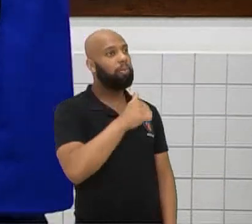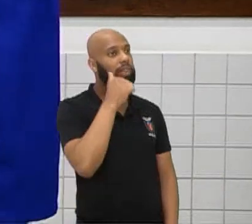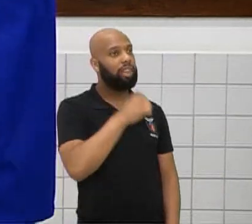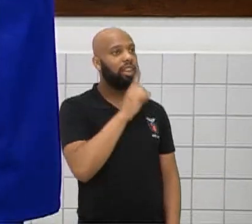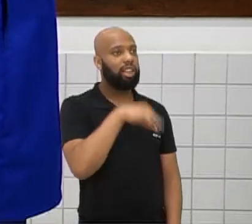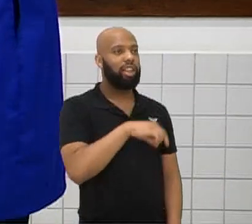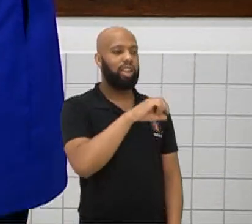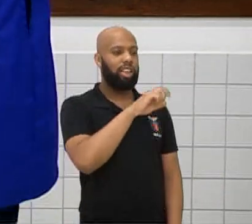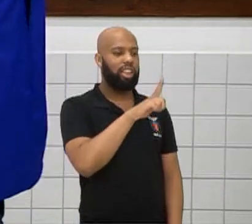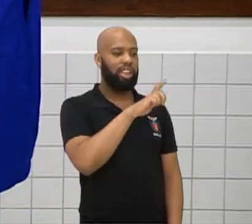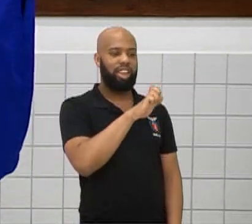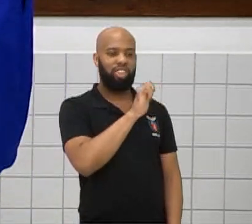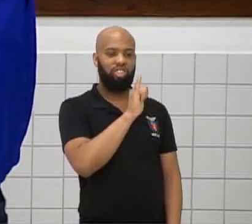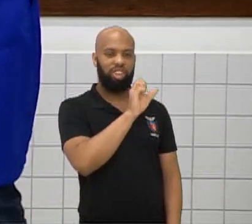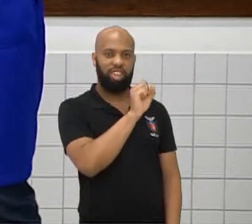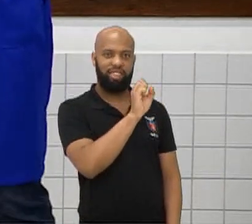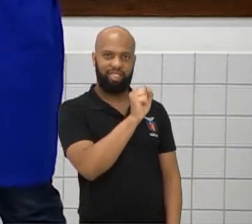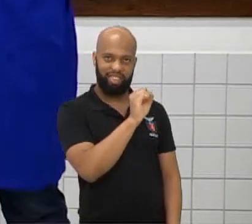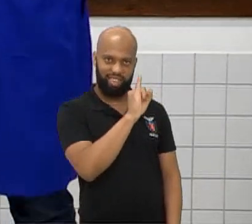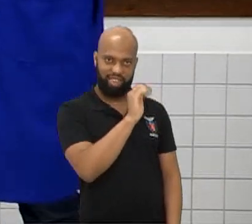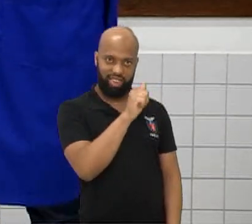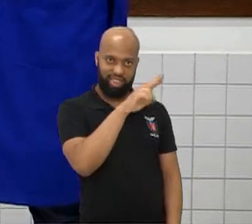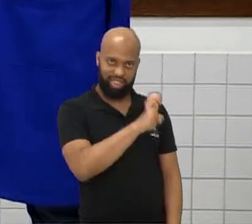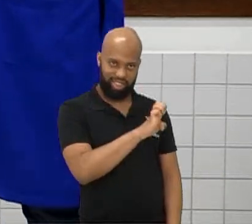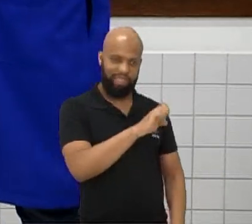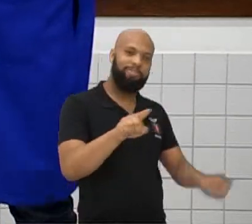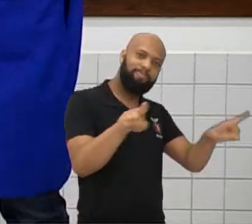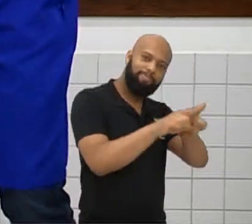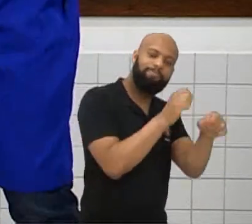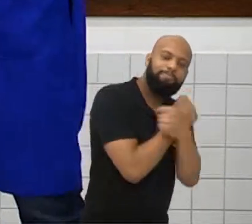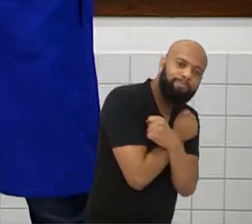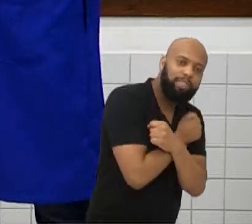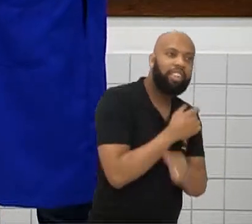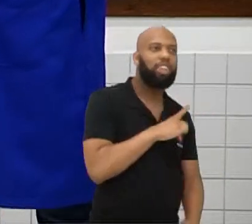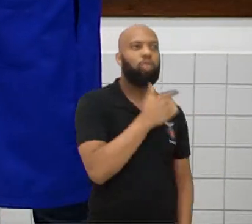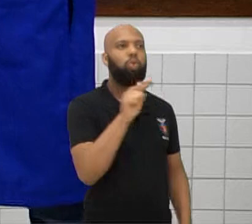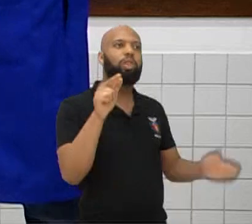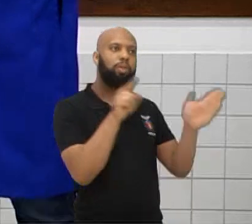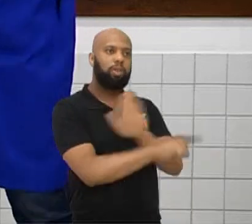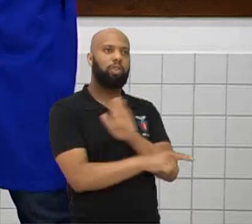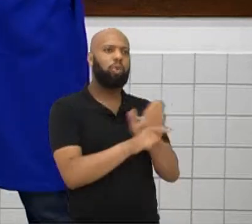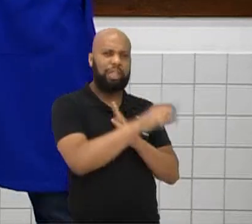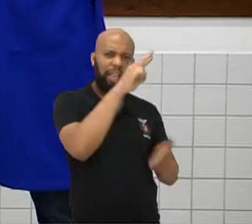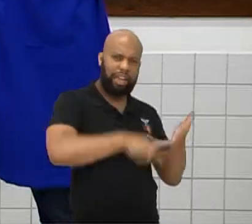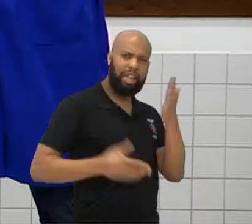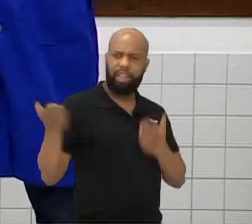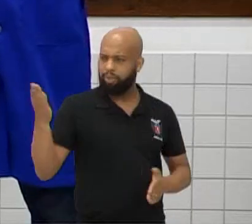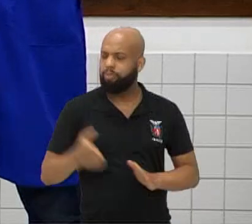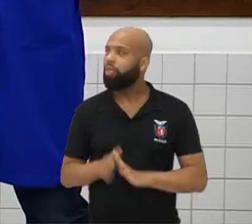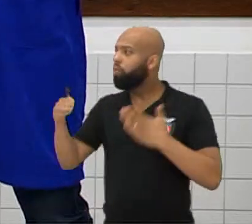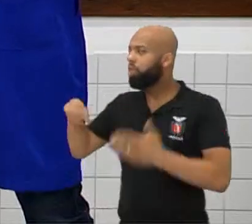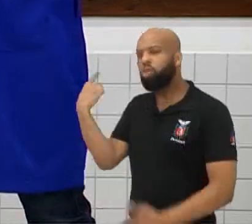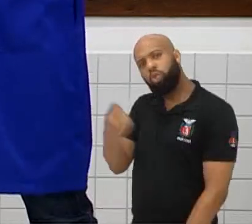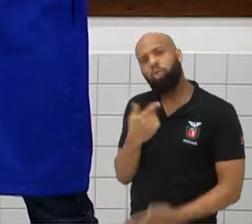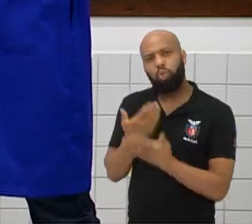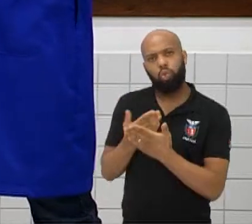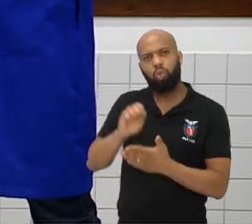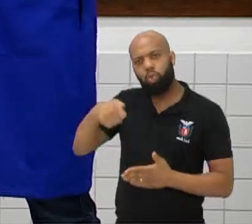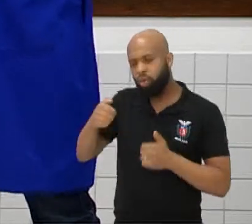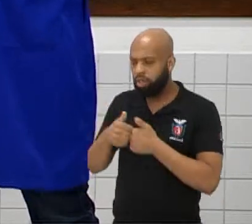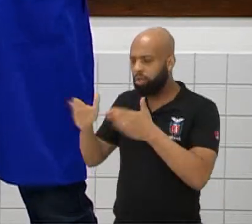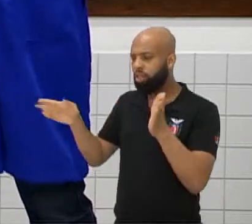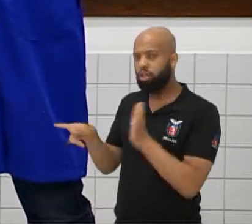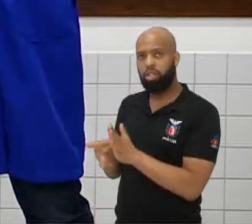Ivaí, Colégio Estadual Márcia Vastosses. Então, estamos aí, mais um quiz. Você quer esse quiz para a gente, Marlon? Ei, A gente falou dessa abertura